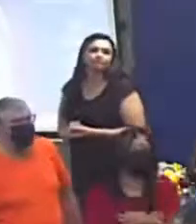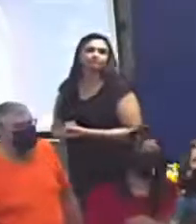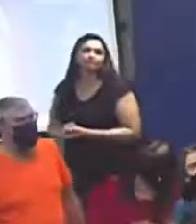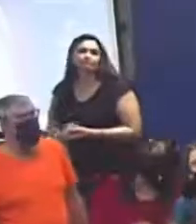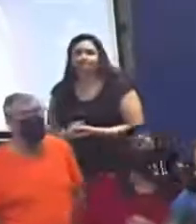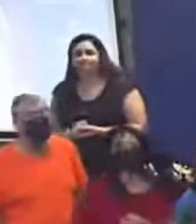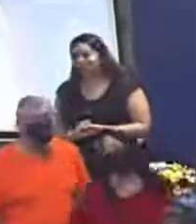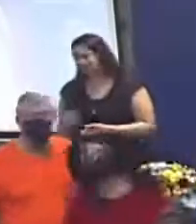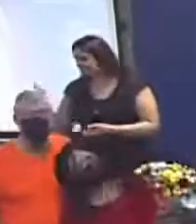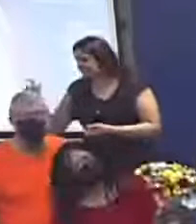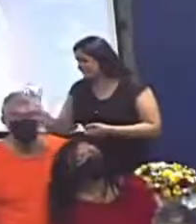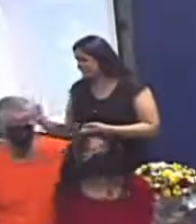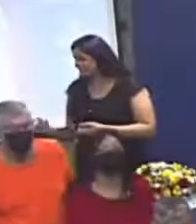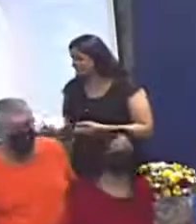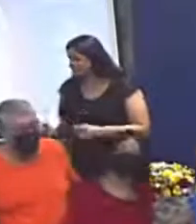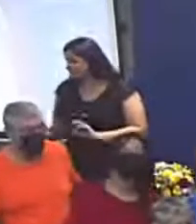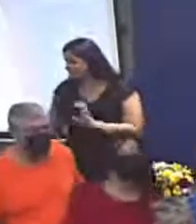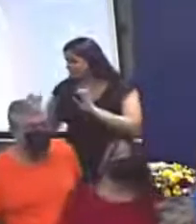que sobra.